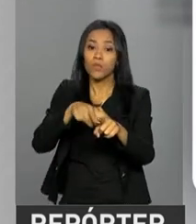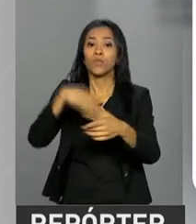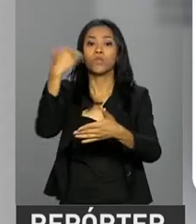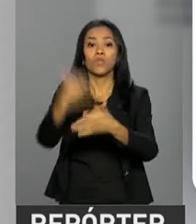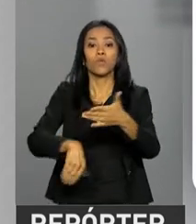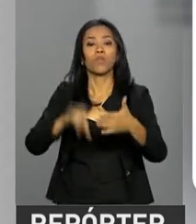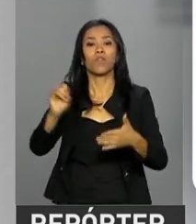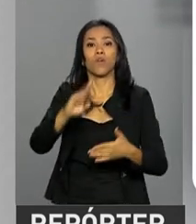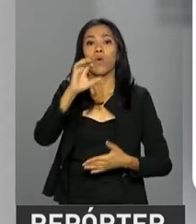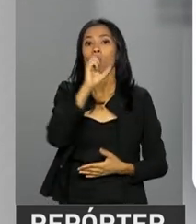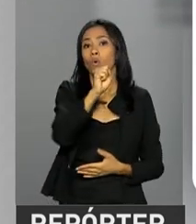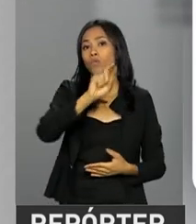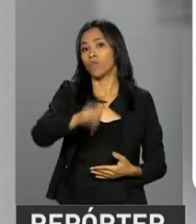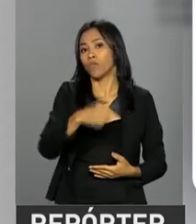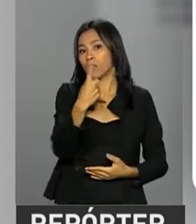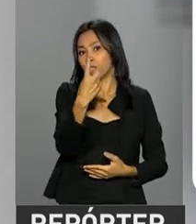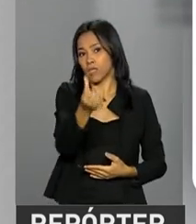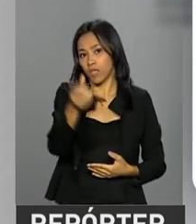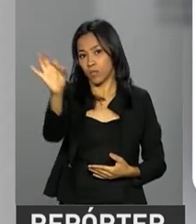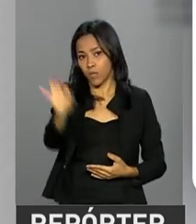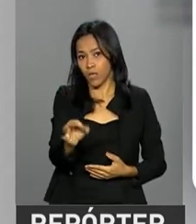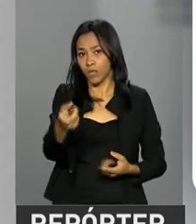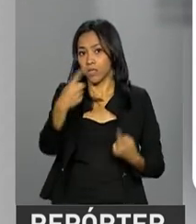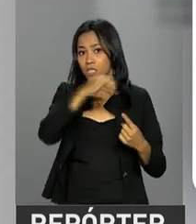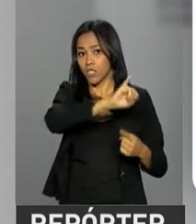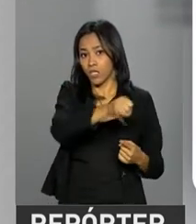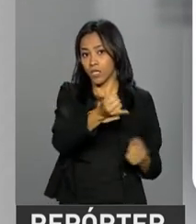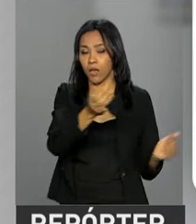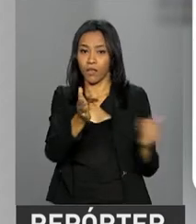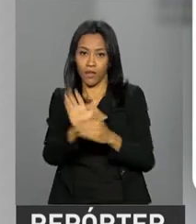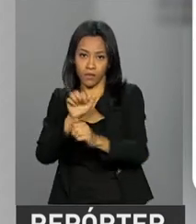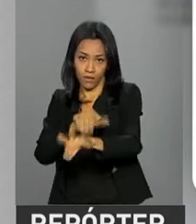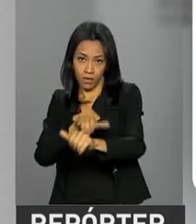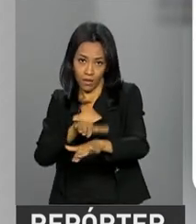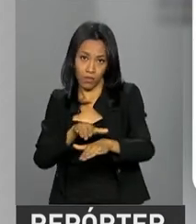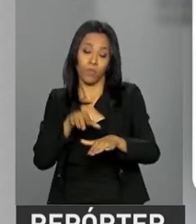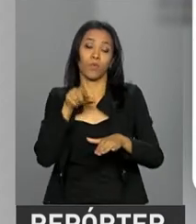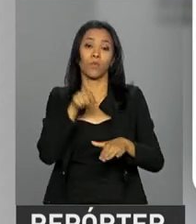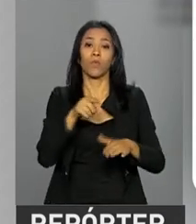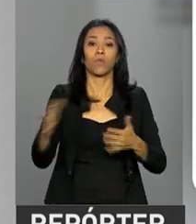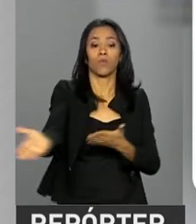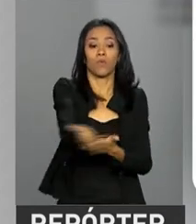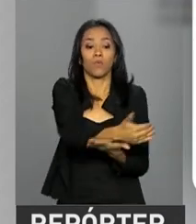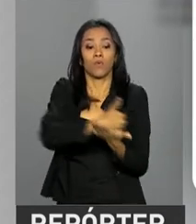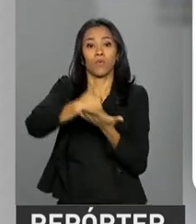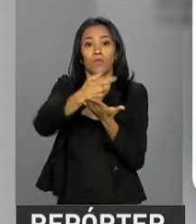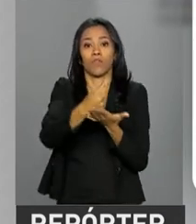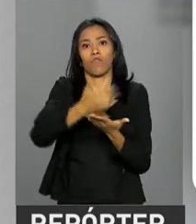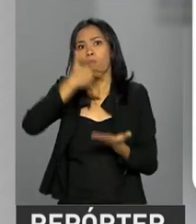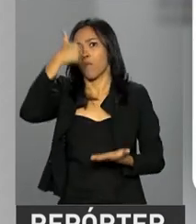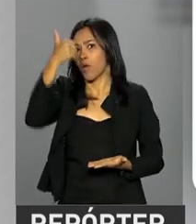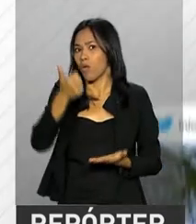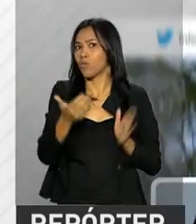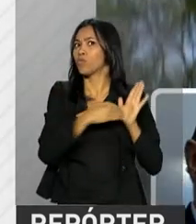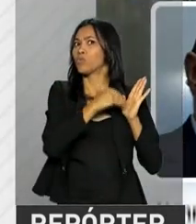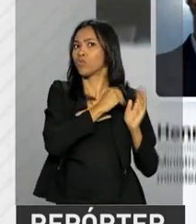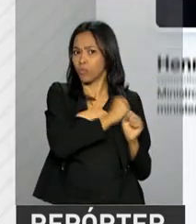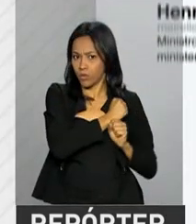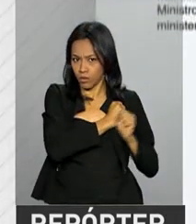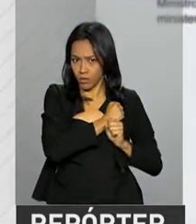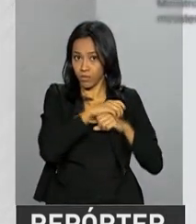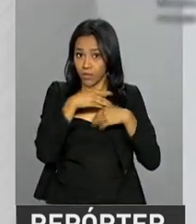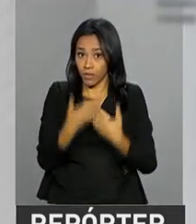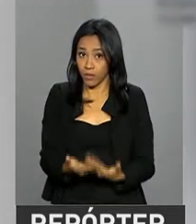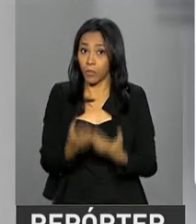de 8,66 por cento e de janeiro a setembro o desempenho da arrecadação foi o melhor dos últimos anos para o